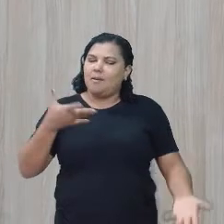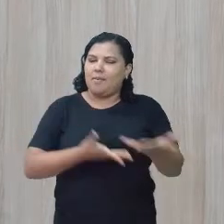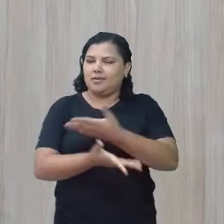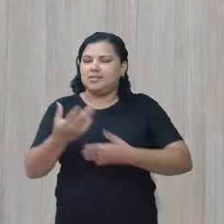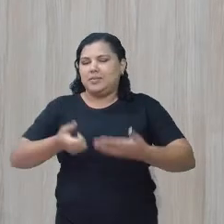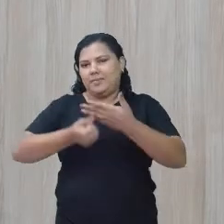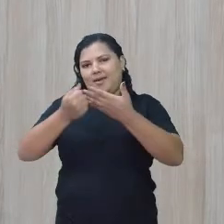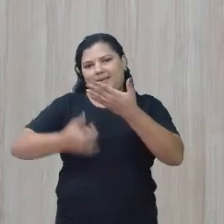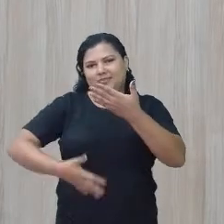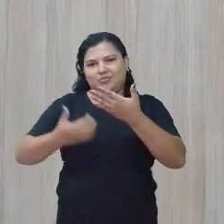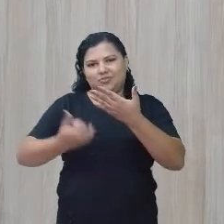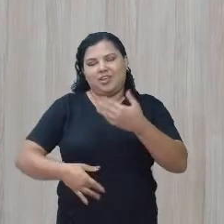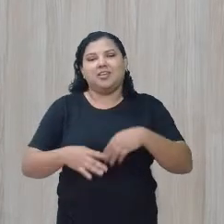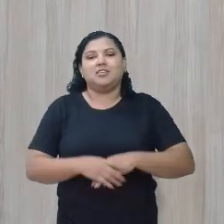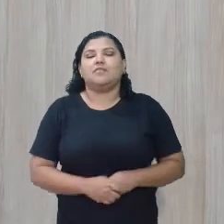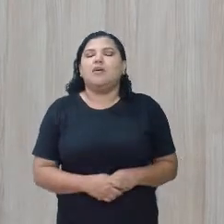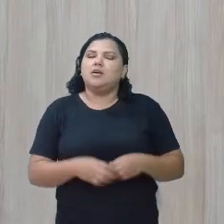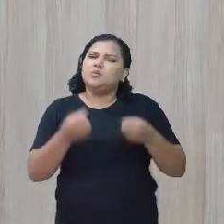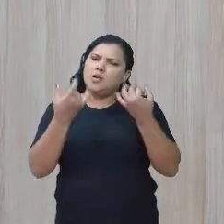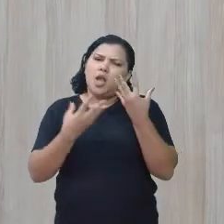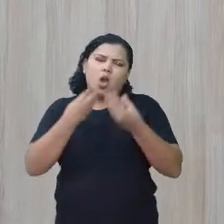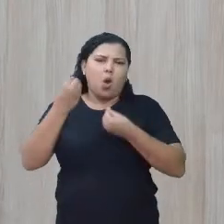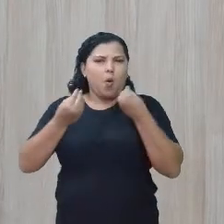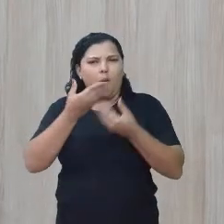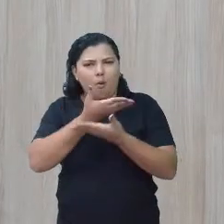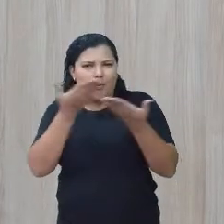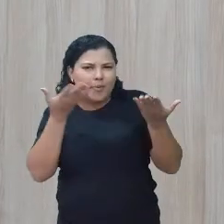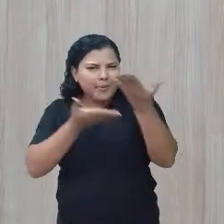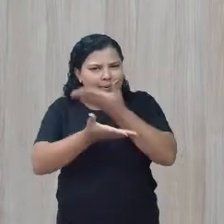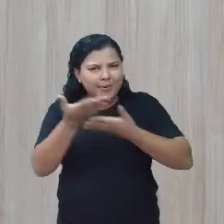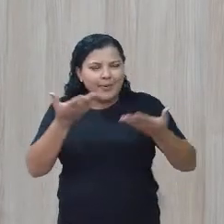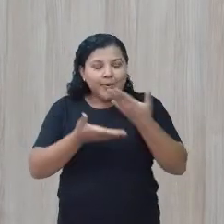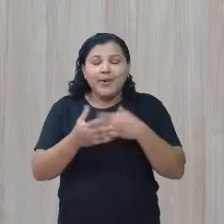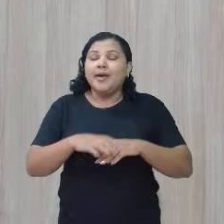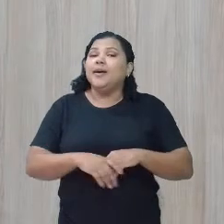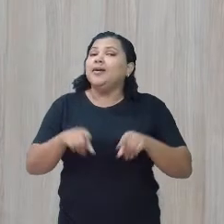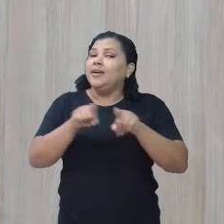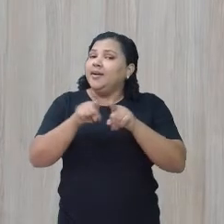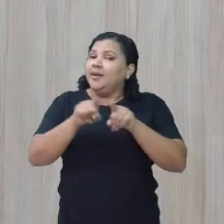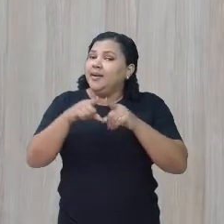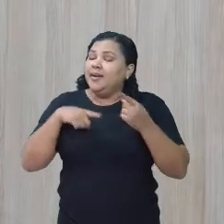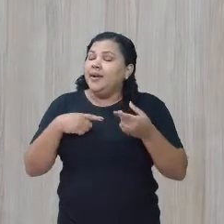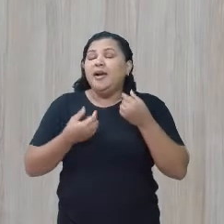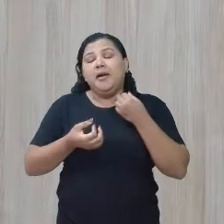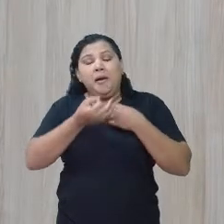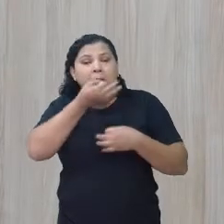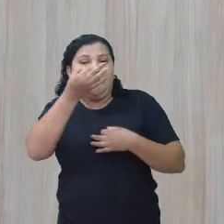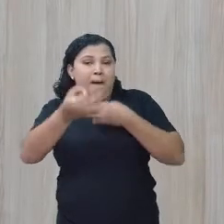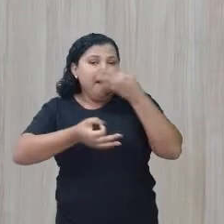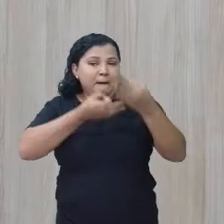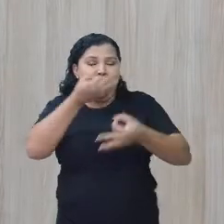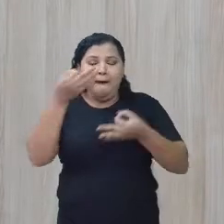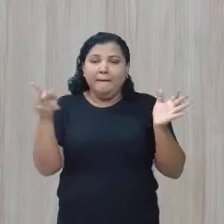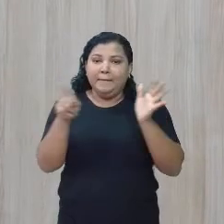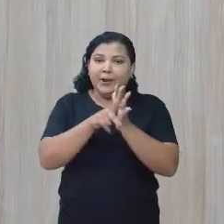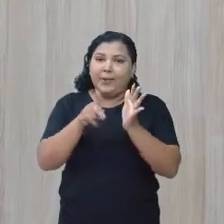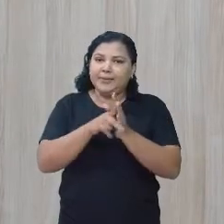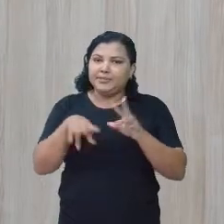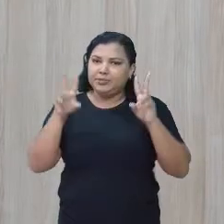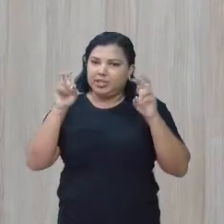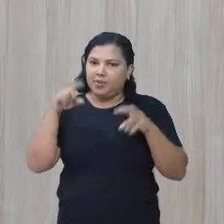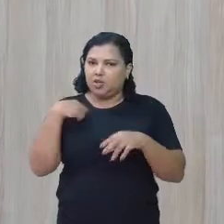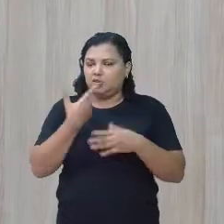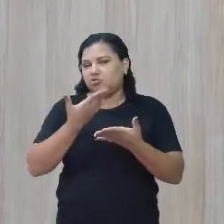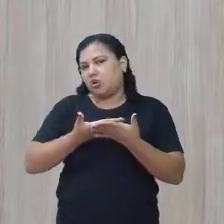ali no chat, vai dizer como é que tá as coisas por aí, vai fazer também suas colocações relacionadas ao tema que